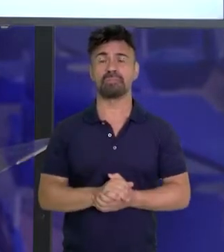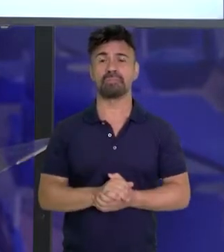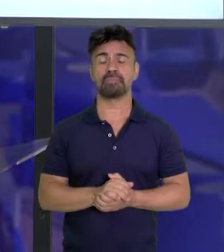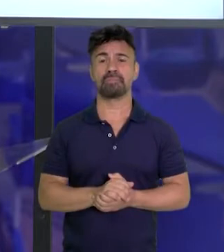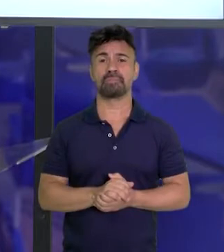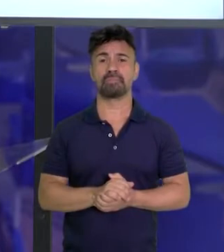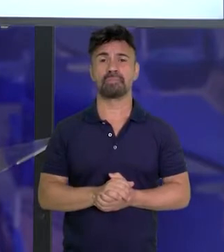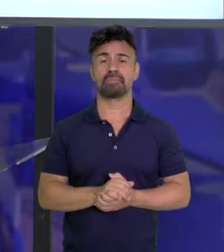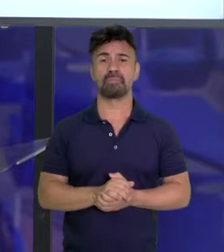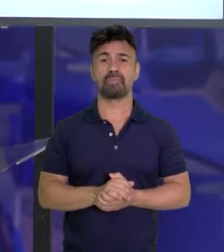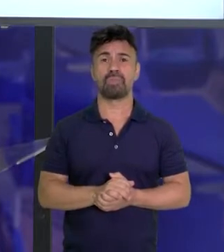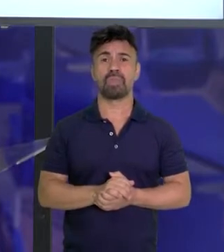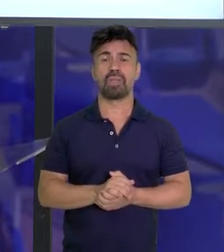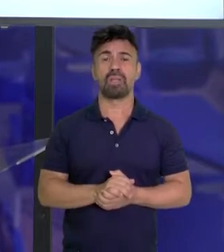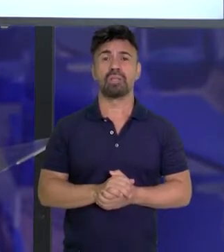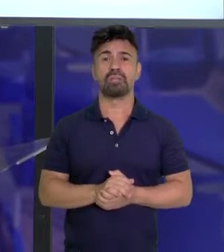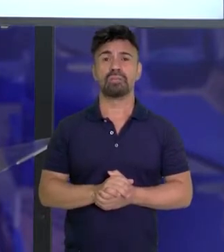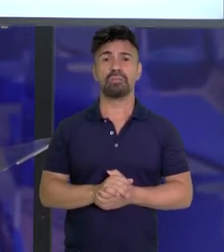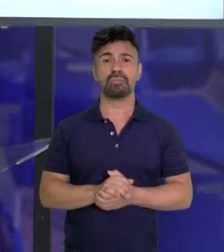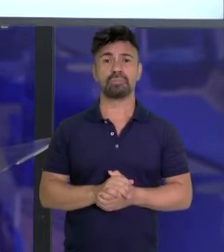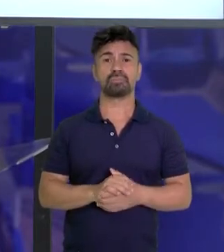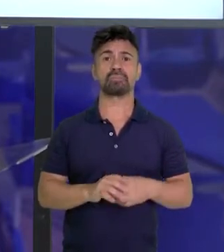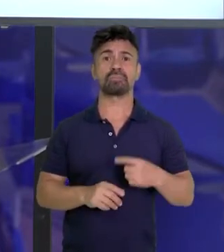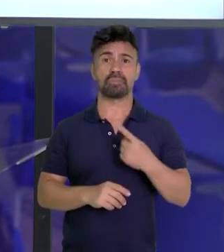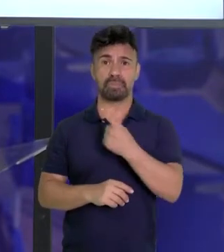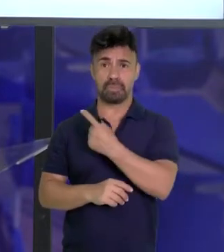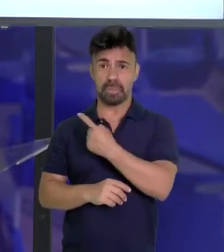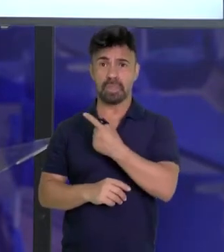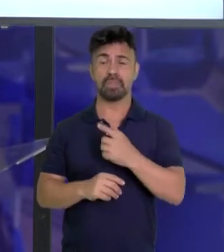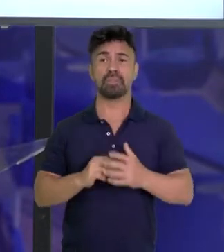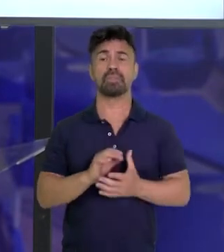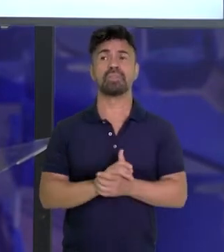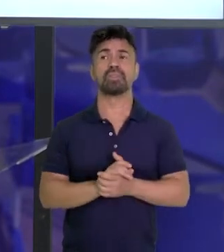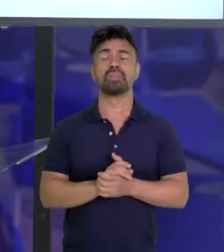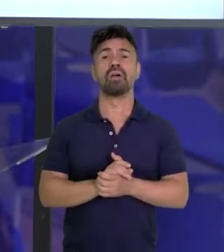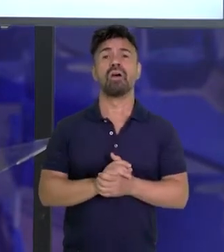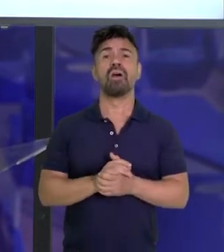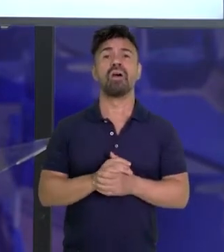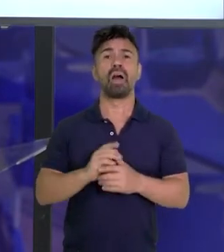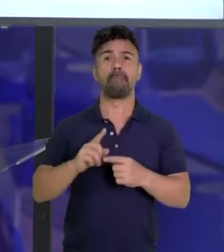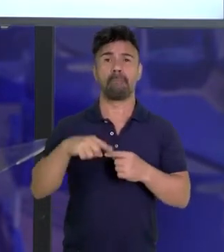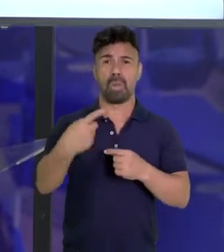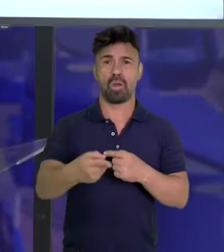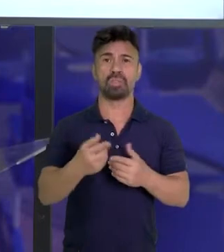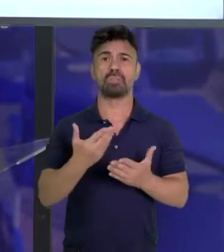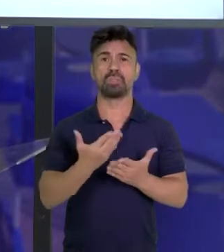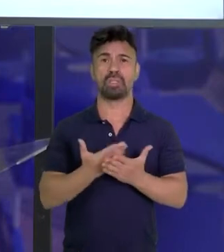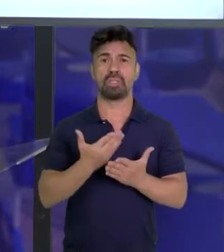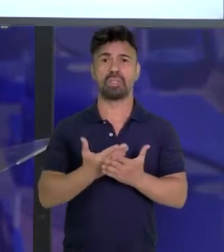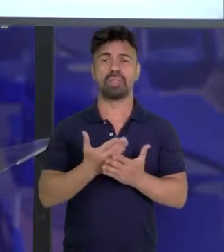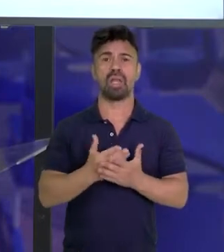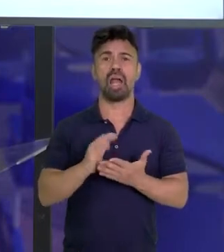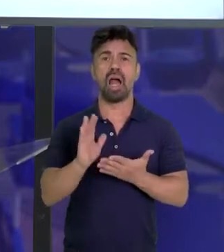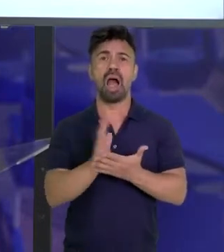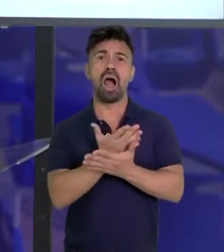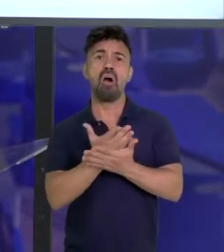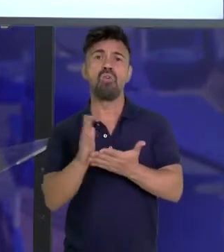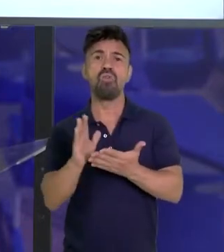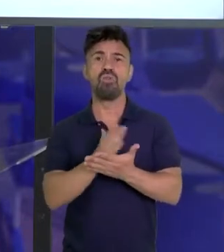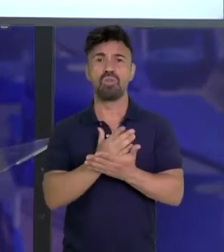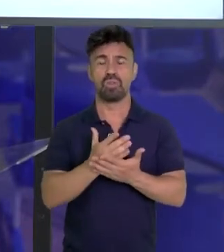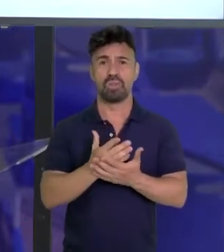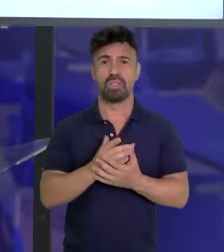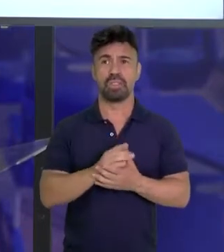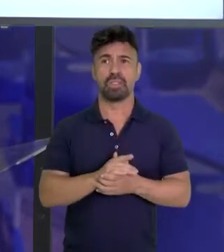E aqui, só para que fique como um gancho para a nossa próxima aula, alguns desses